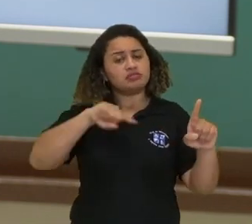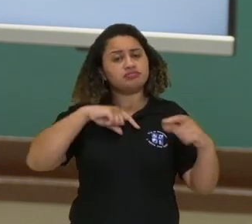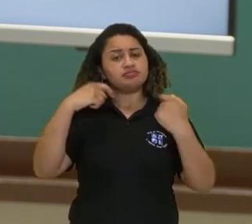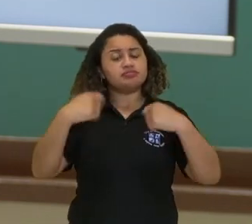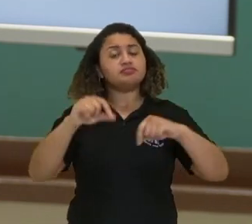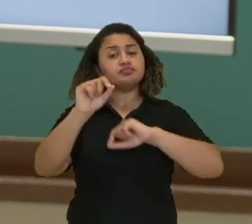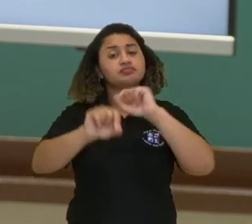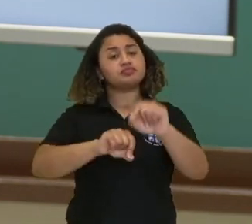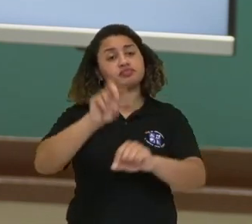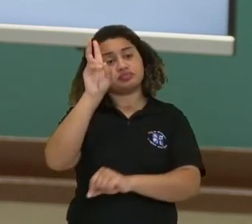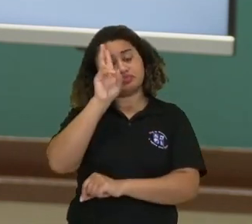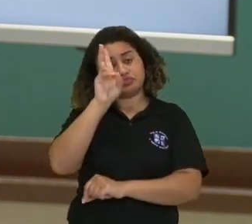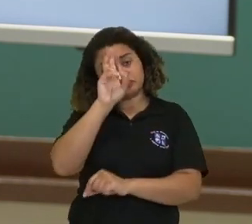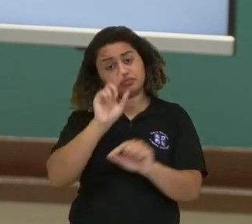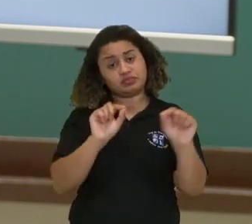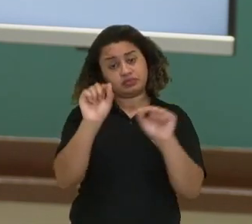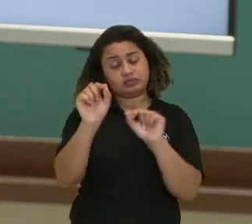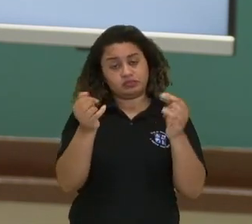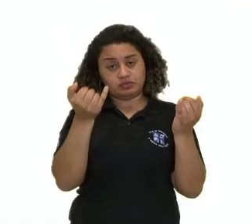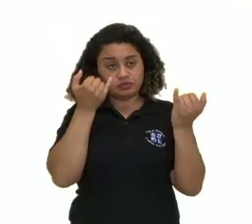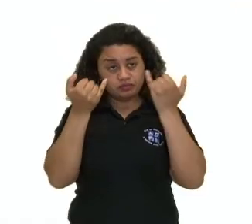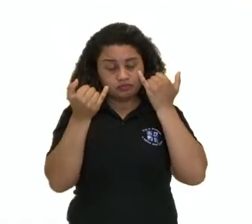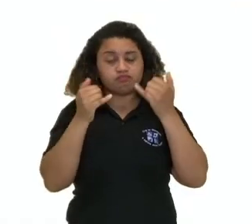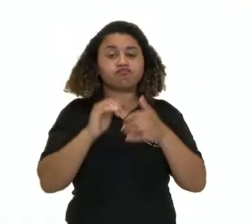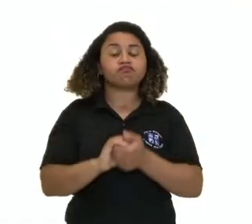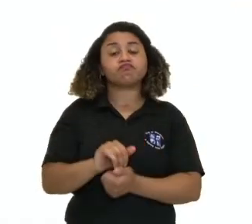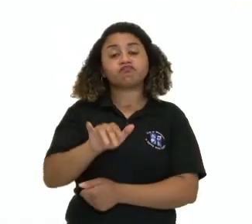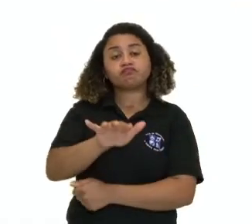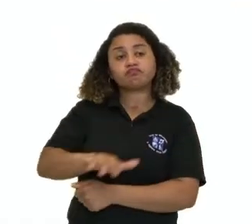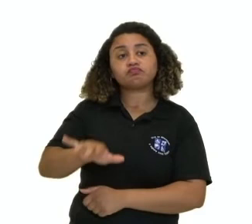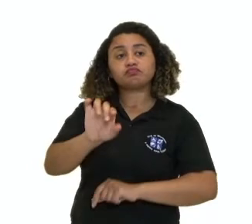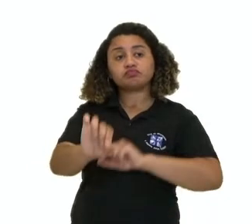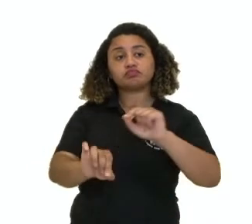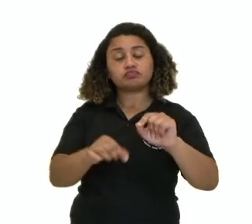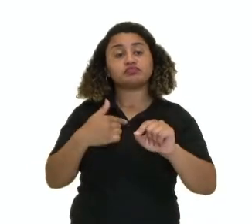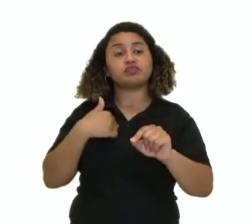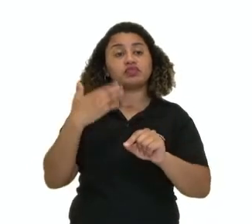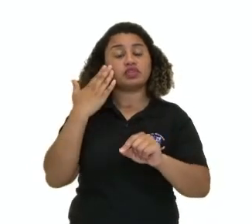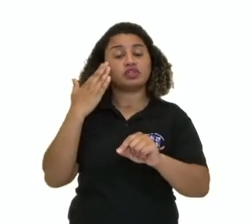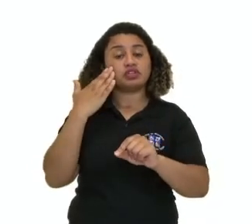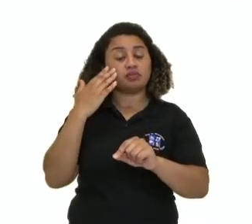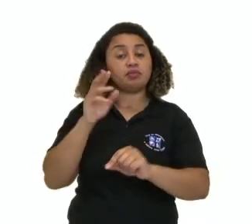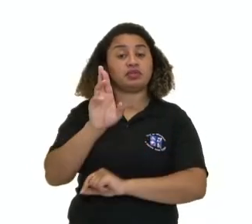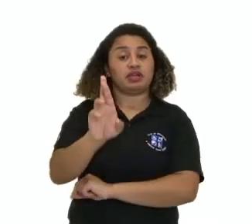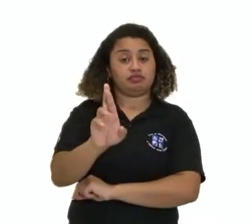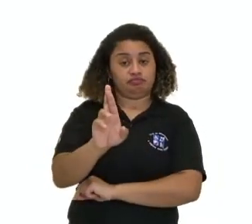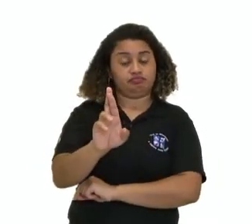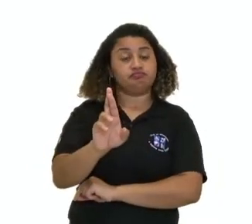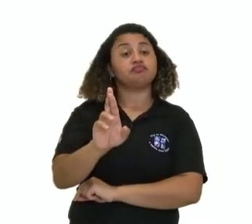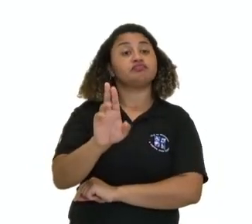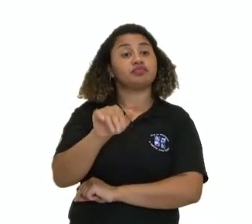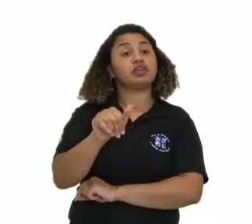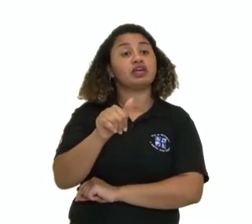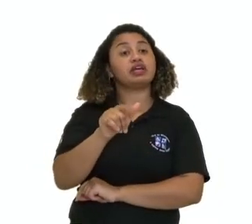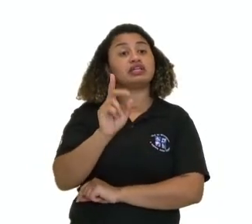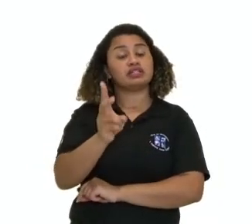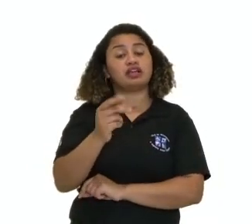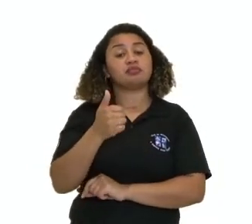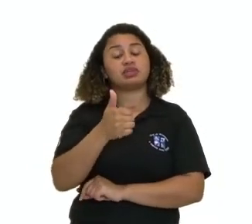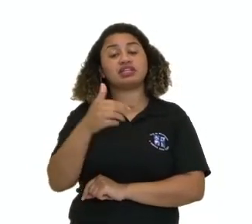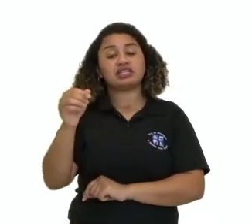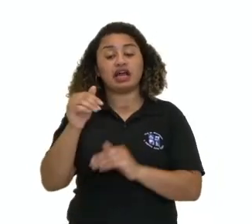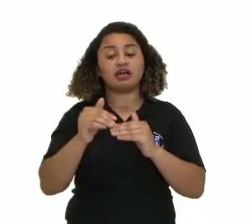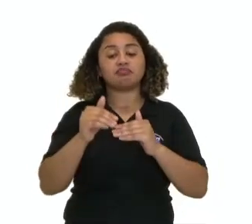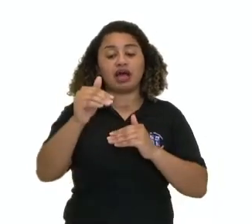precisamos lembrar, pessoal, que na situação nós conhecemos a razão. Diz que sempre 100 metros